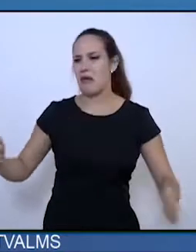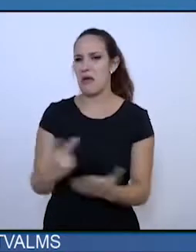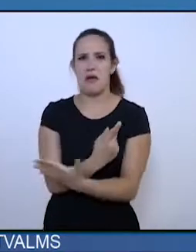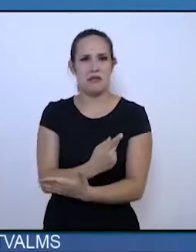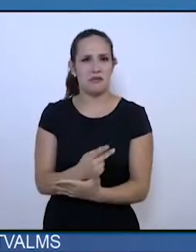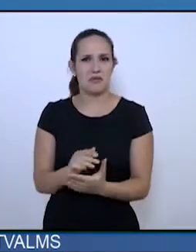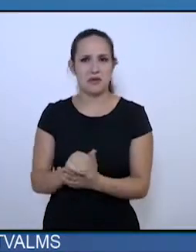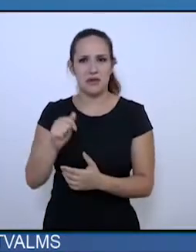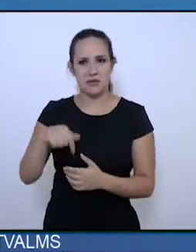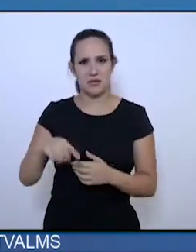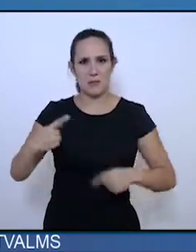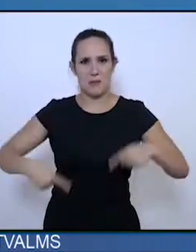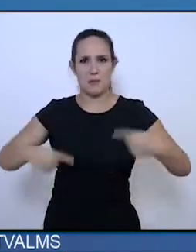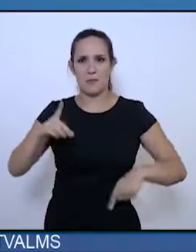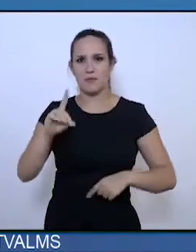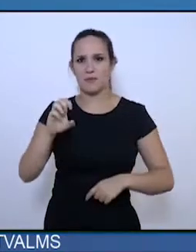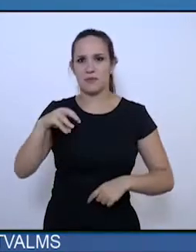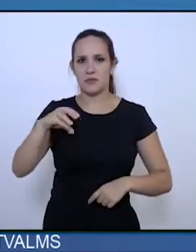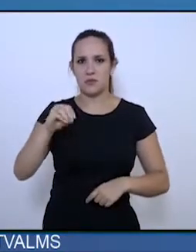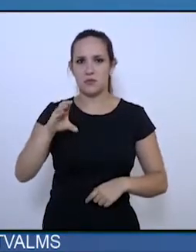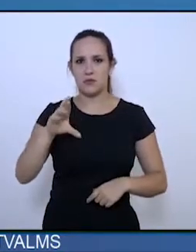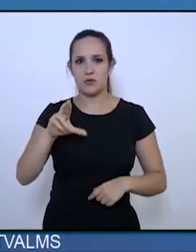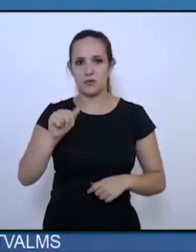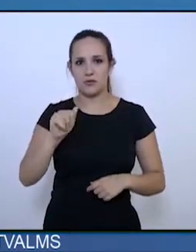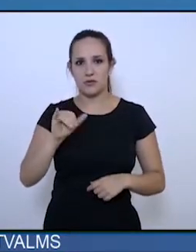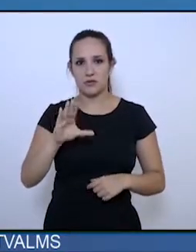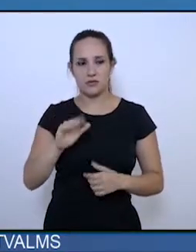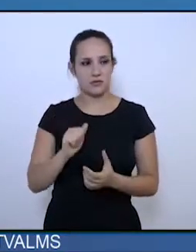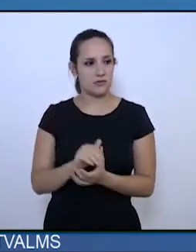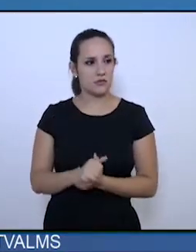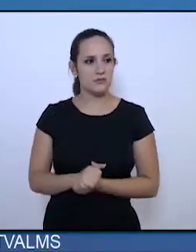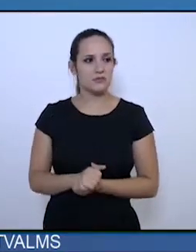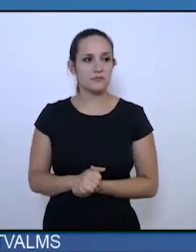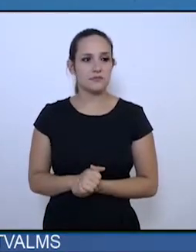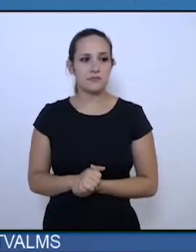democracia. Péssimo exemplo para a democracia.